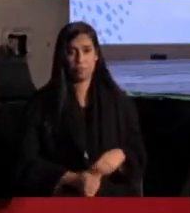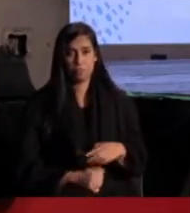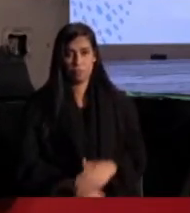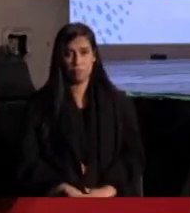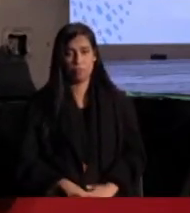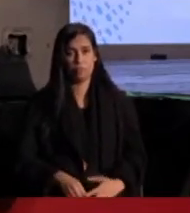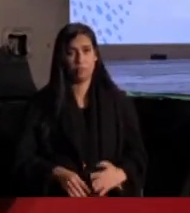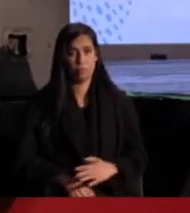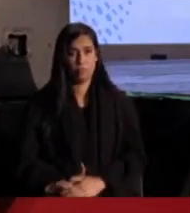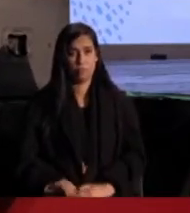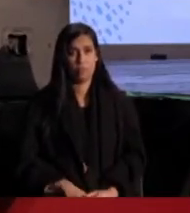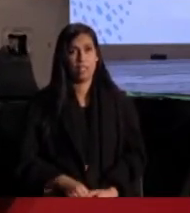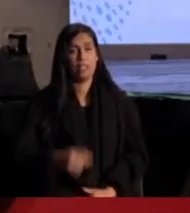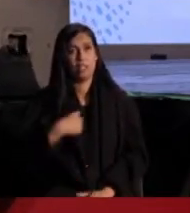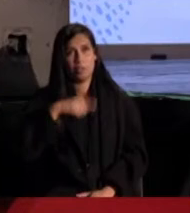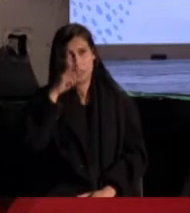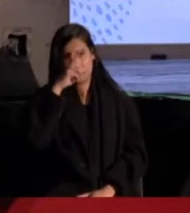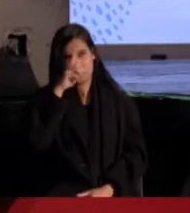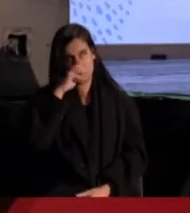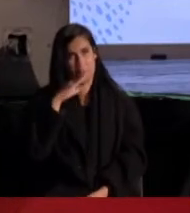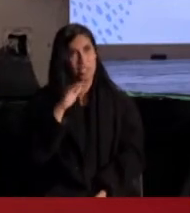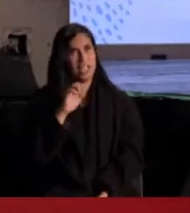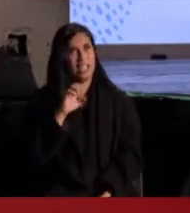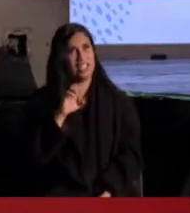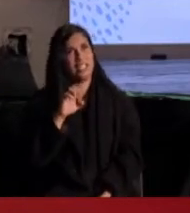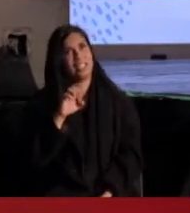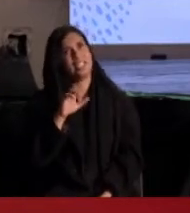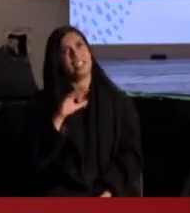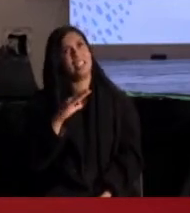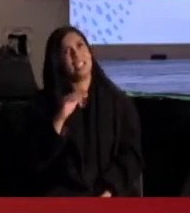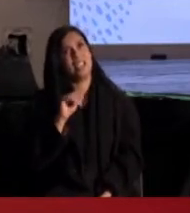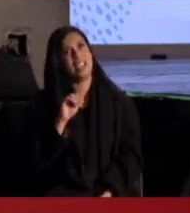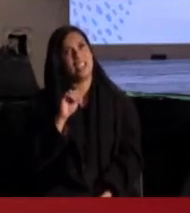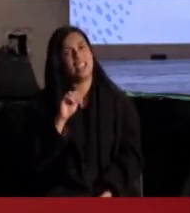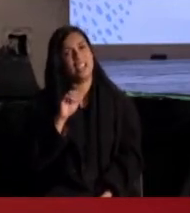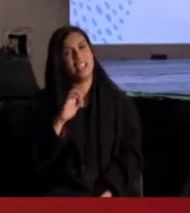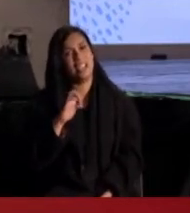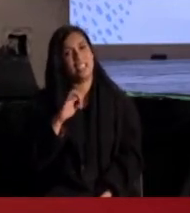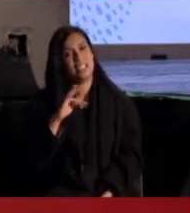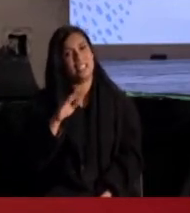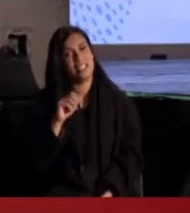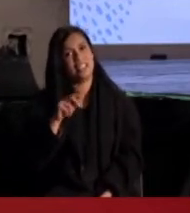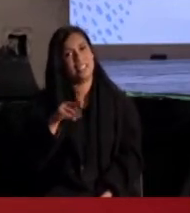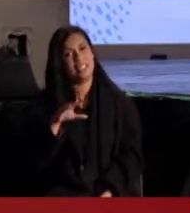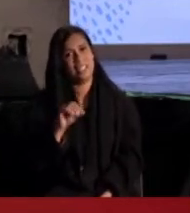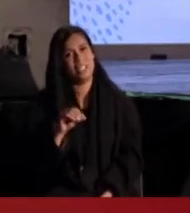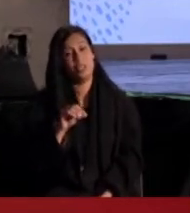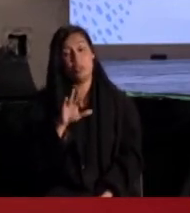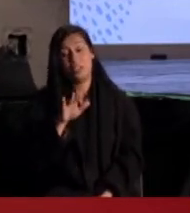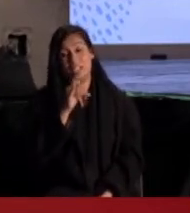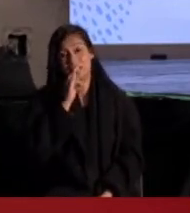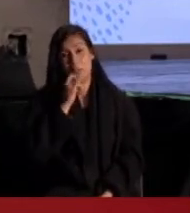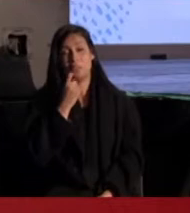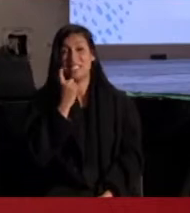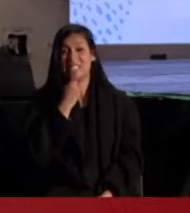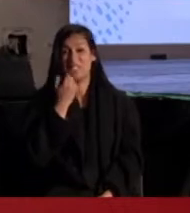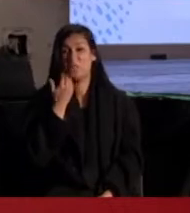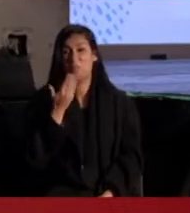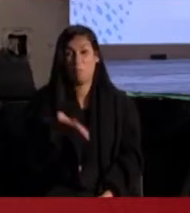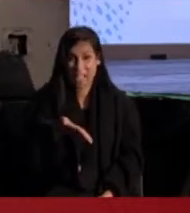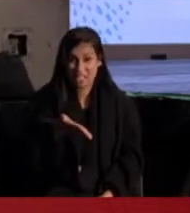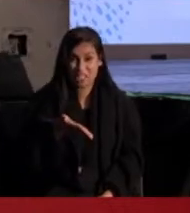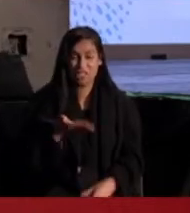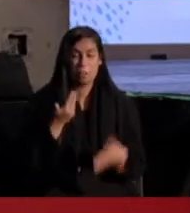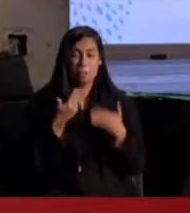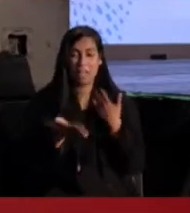está no Caetano Veloso? Não é? Nós naturalizamos a perda dentária, como se fosse algo